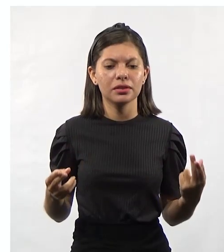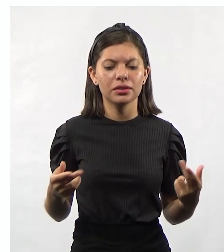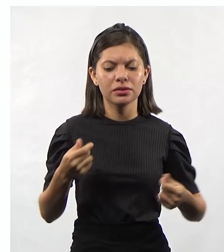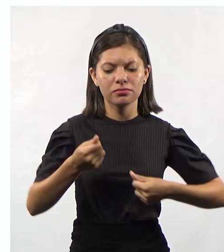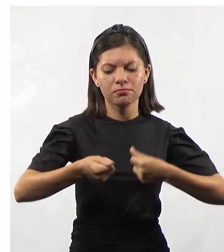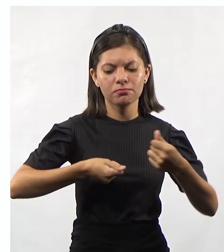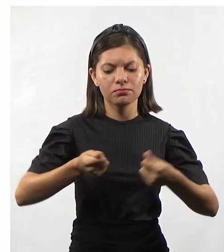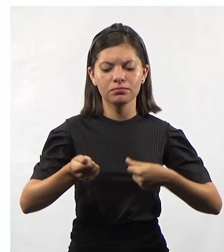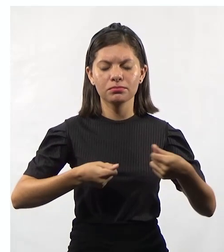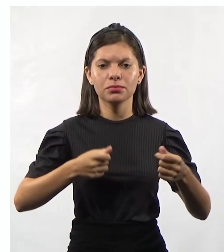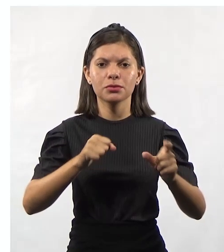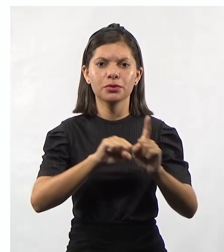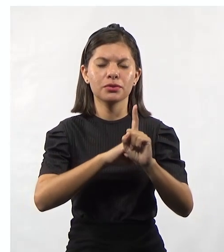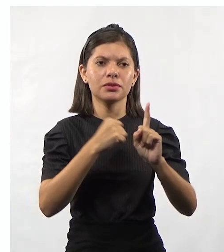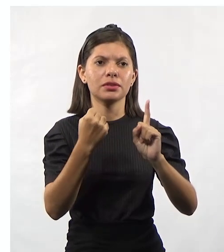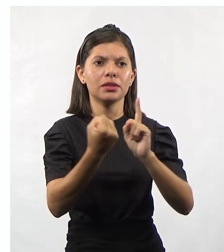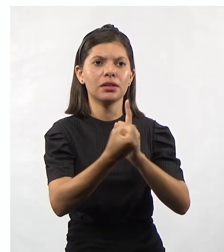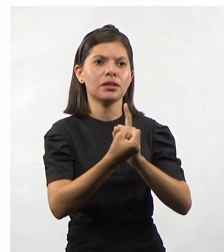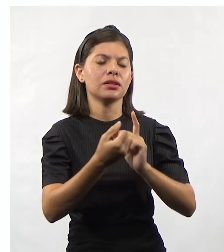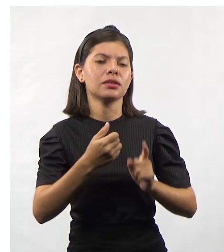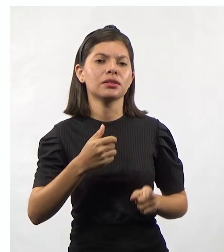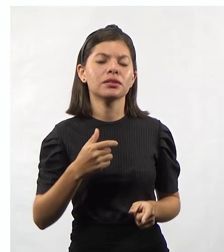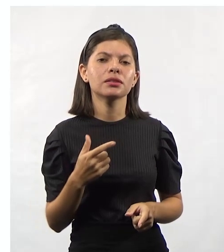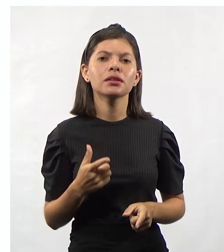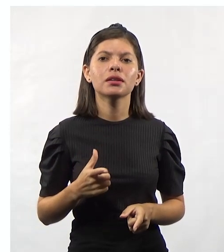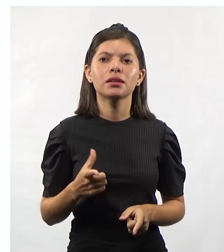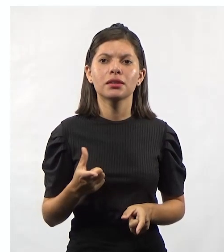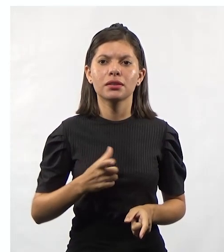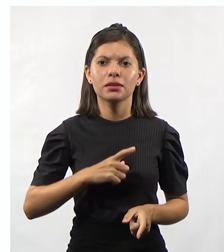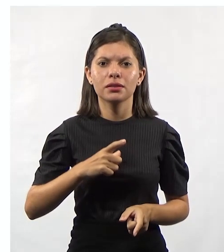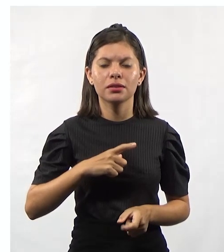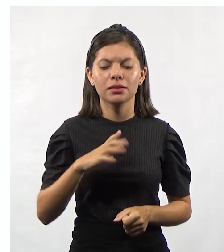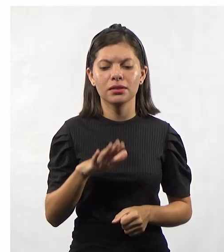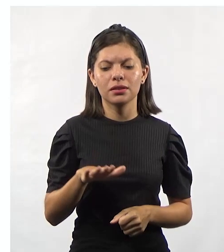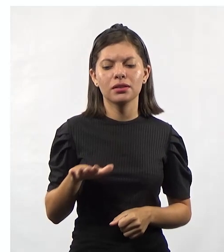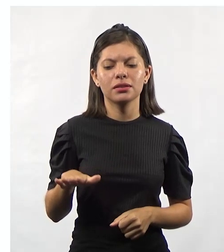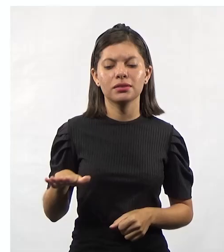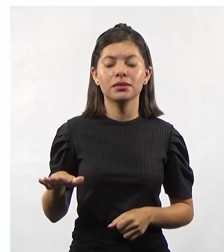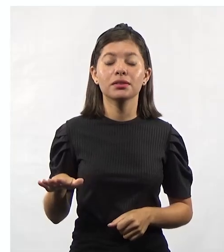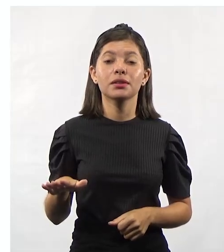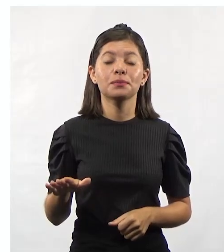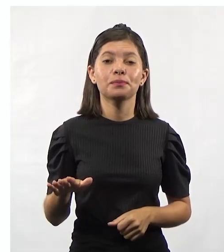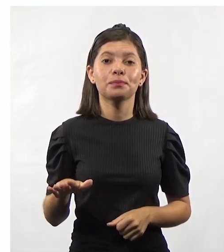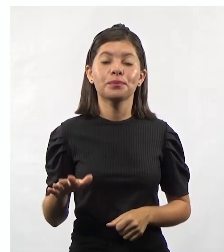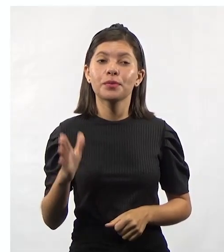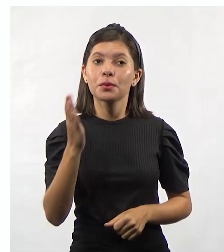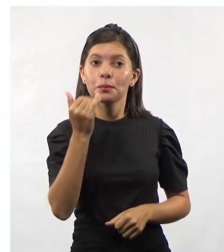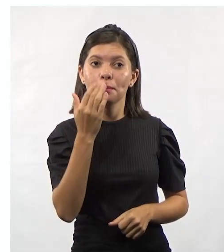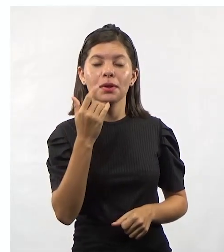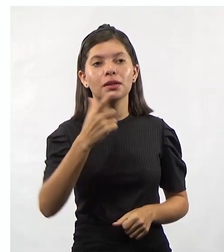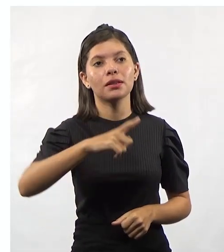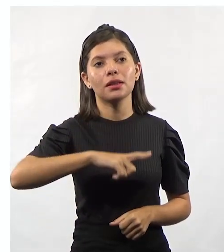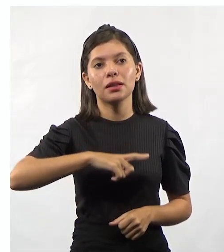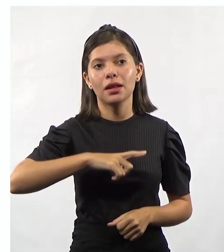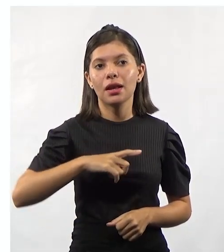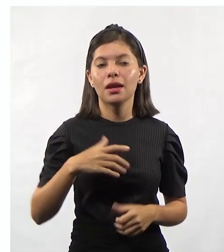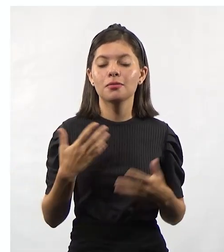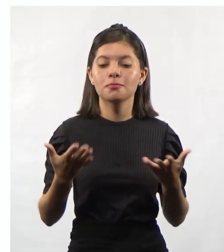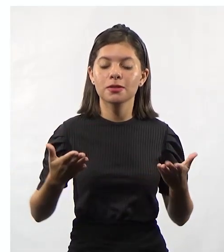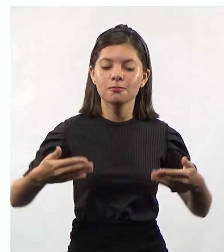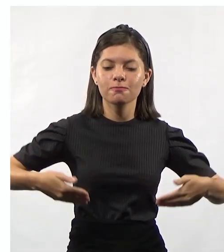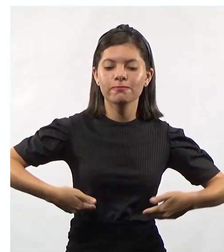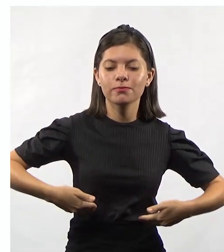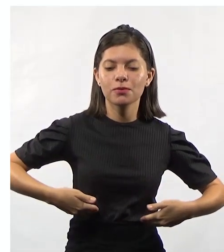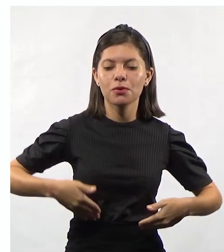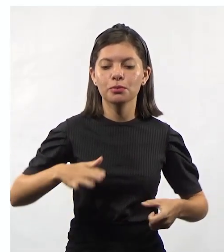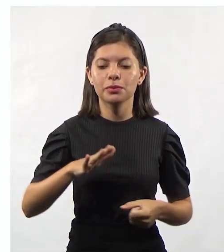questões econômico-sociais. Então, nós temos crianças que têm o que comer em casa, temos crianças que não têm o que